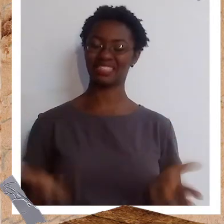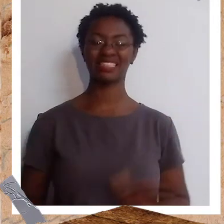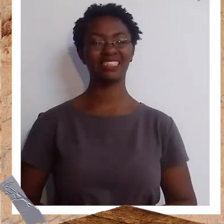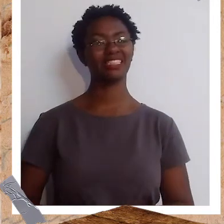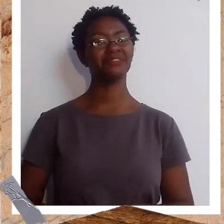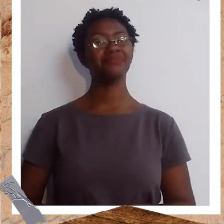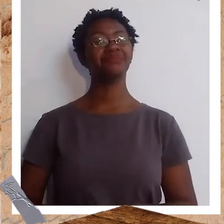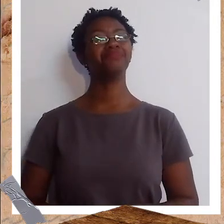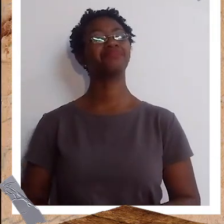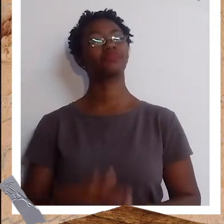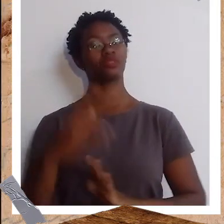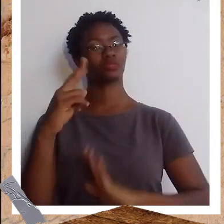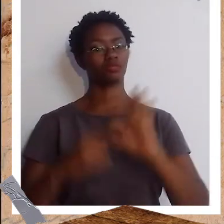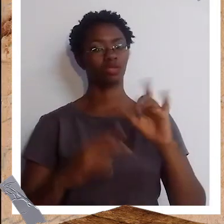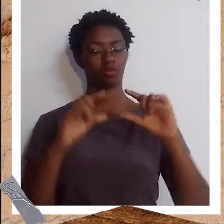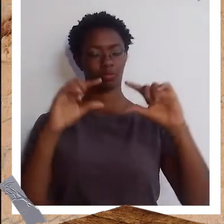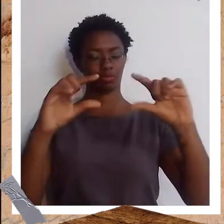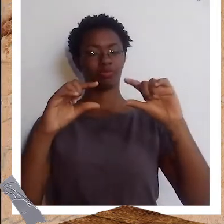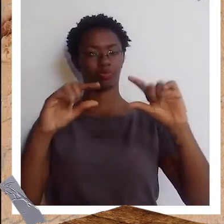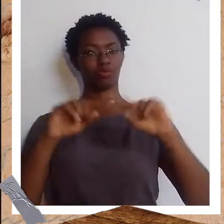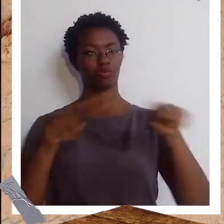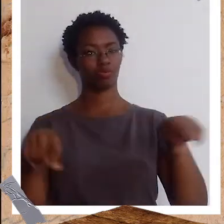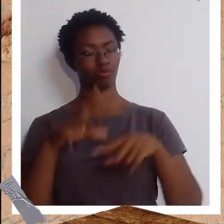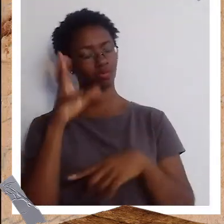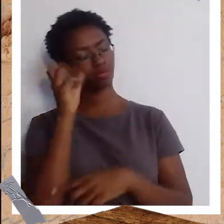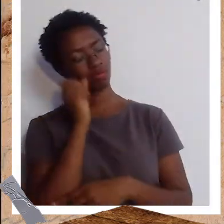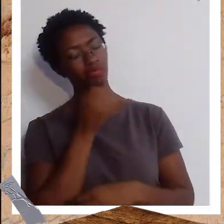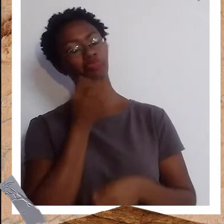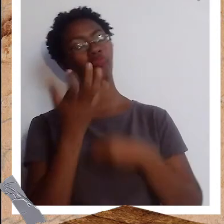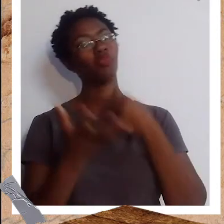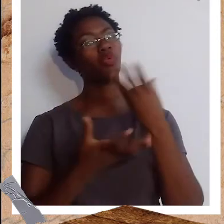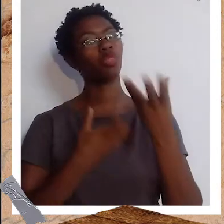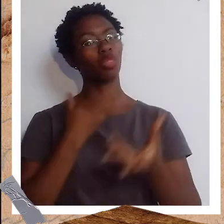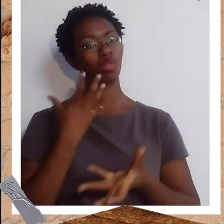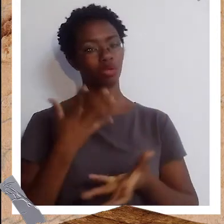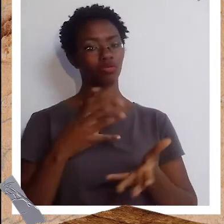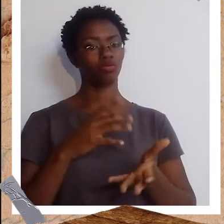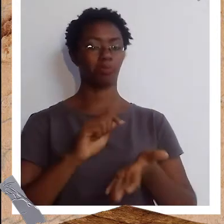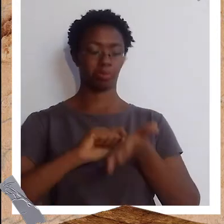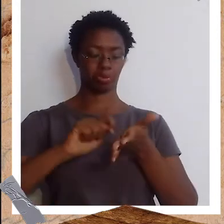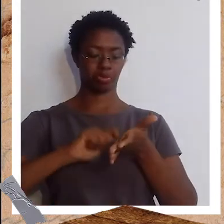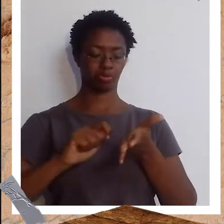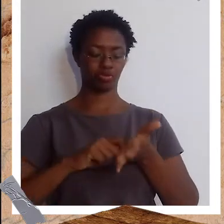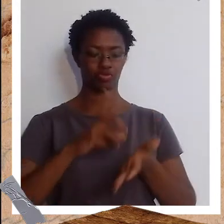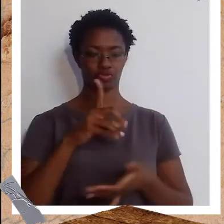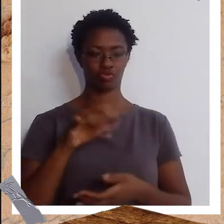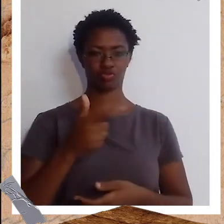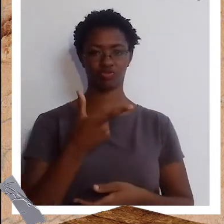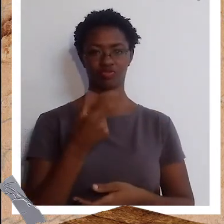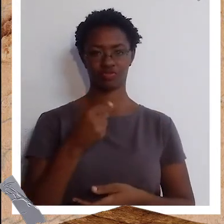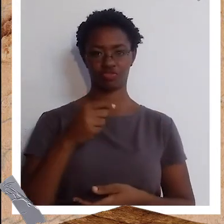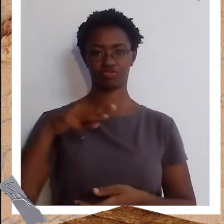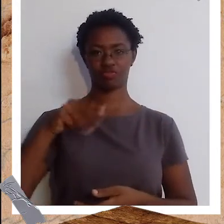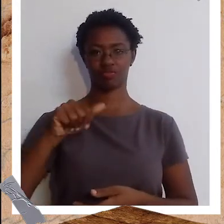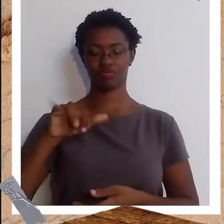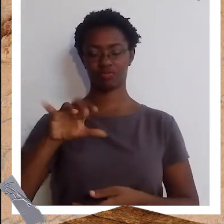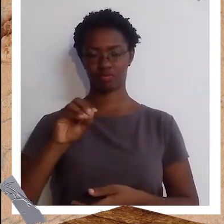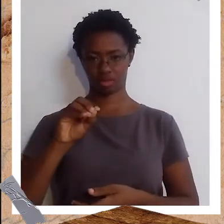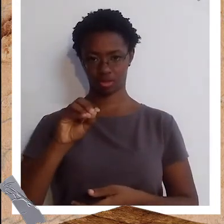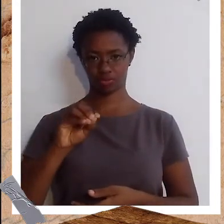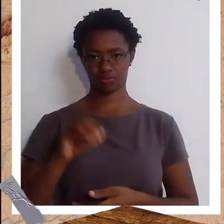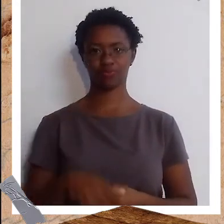um trecho do Quarto de Despejo, de uma anotação do dia 20 de maio, em que